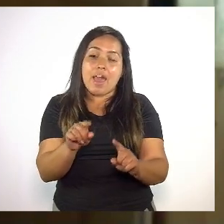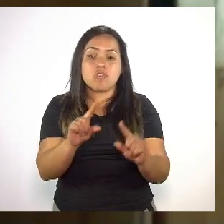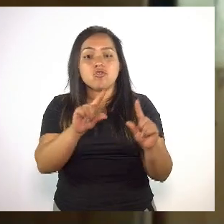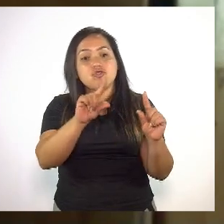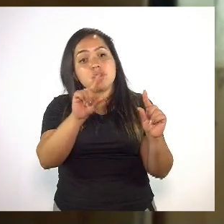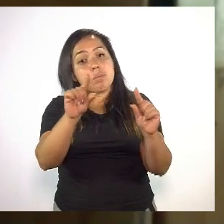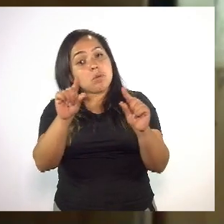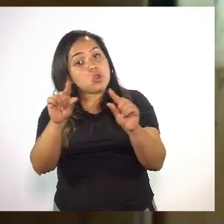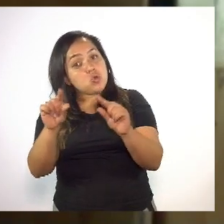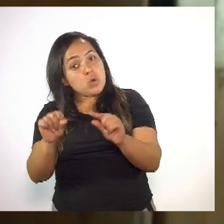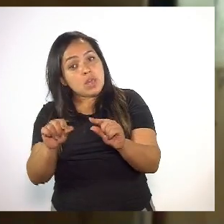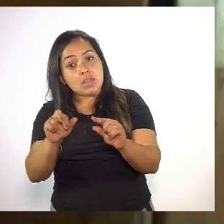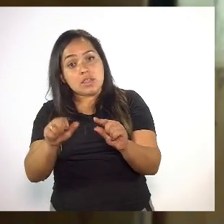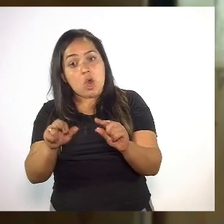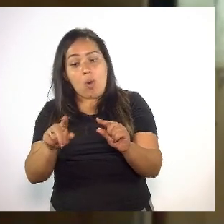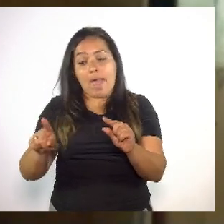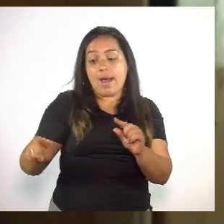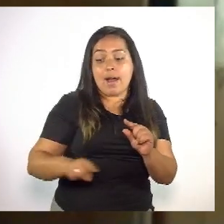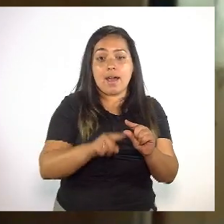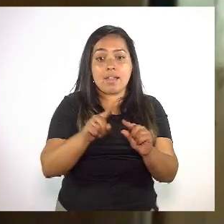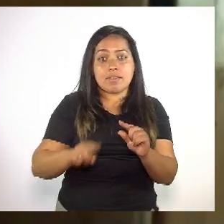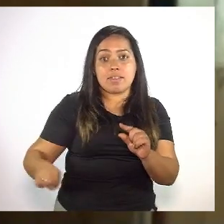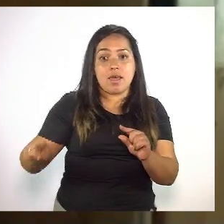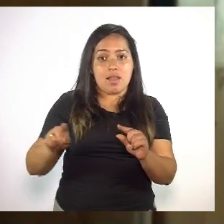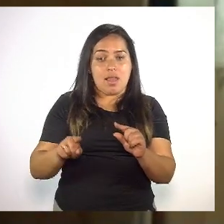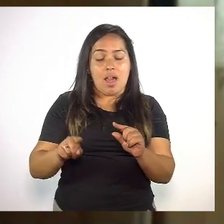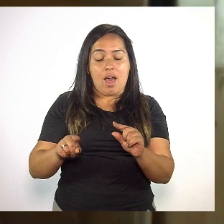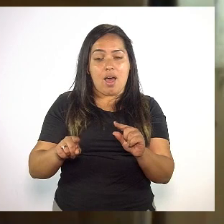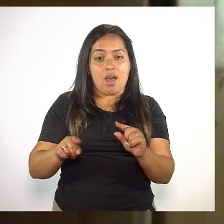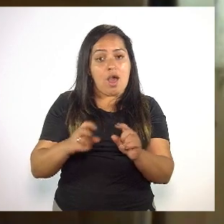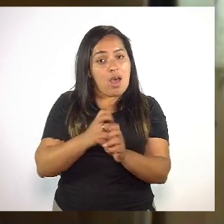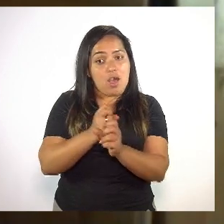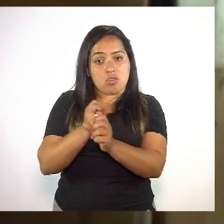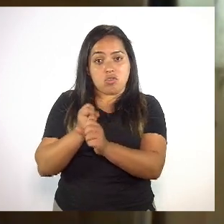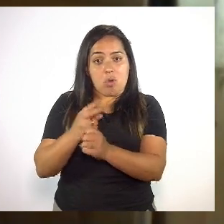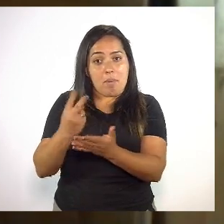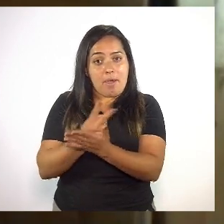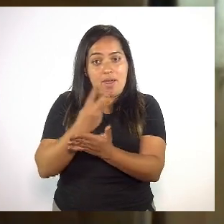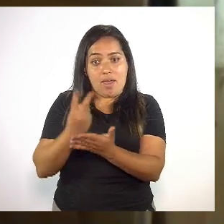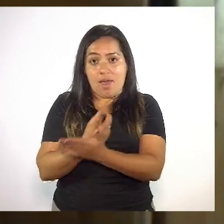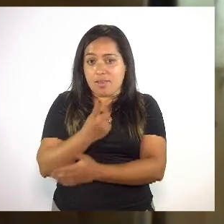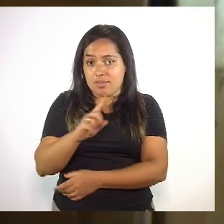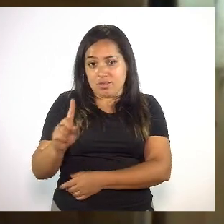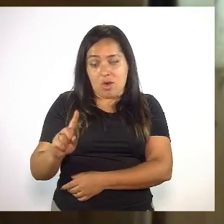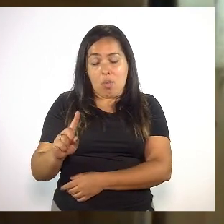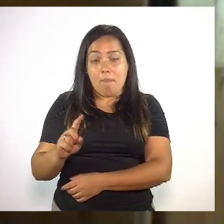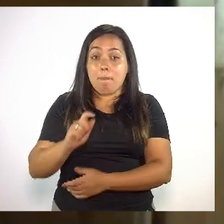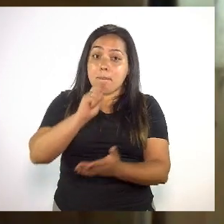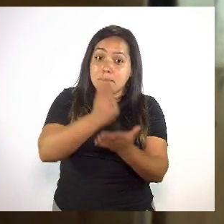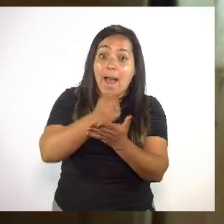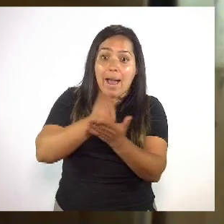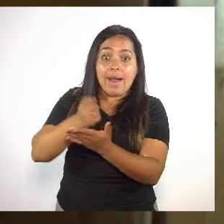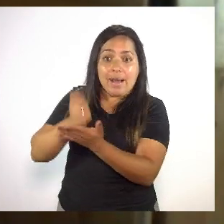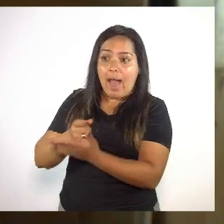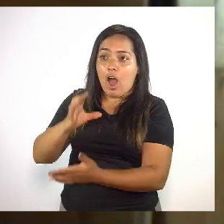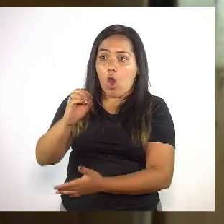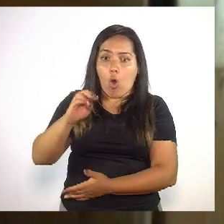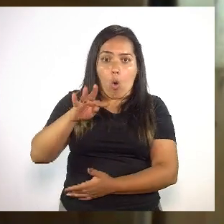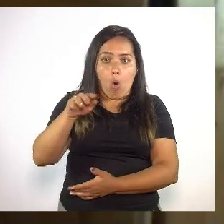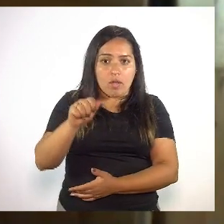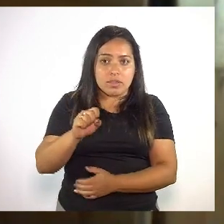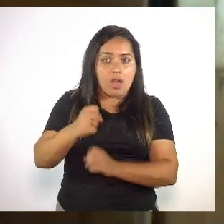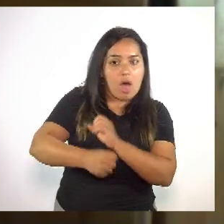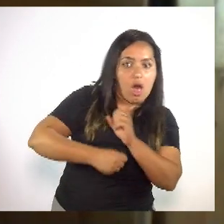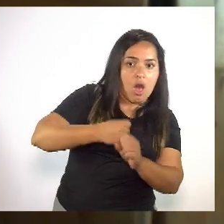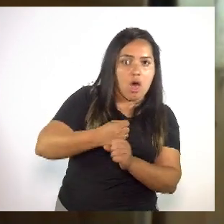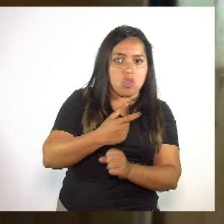as irregularidades. E pagar contas em 2020 é necessário sempre,